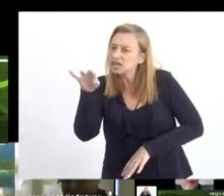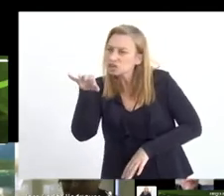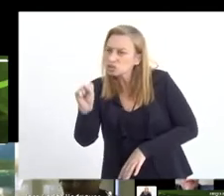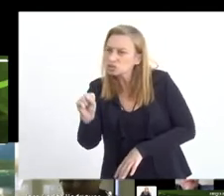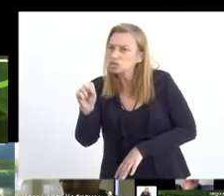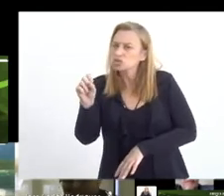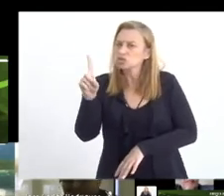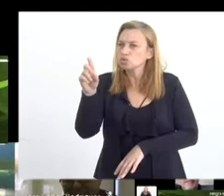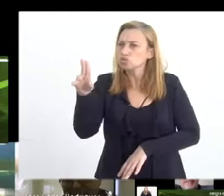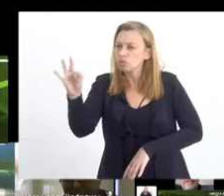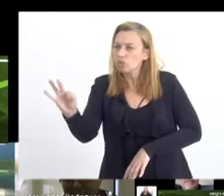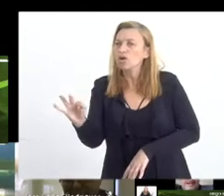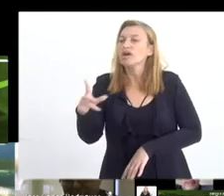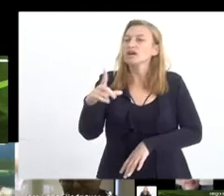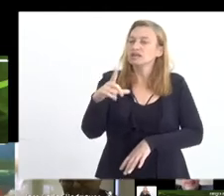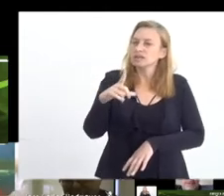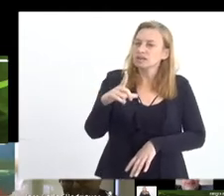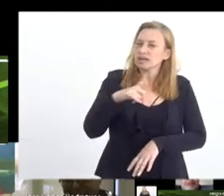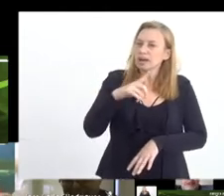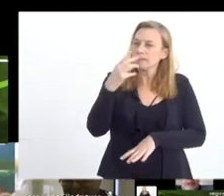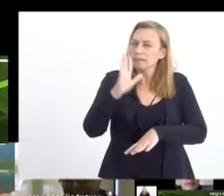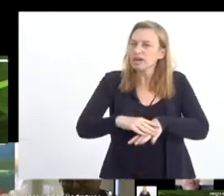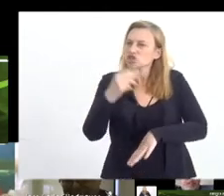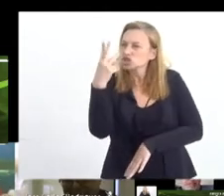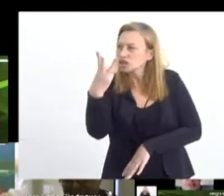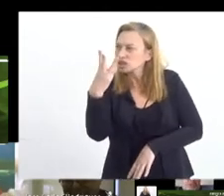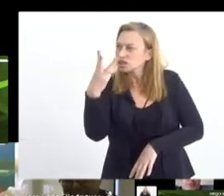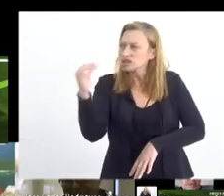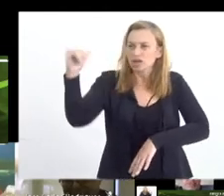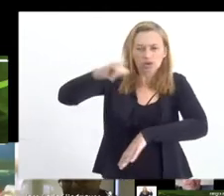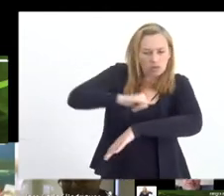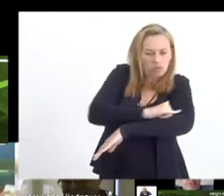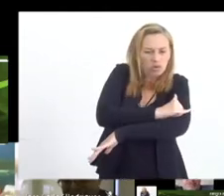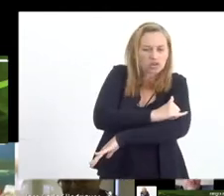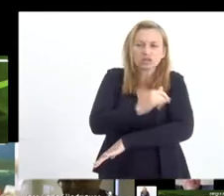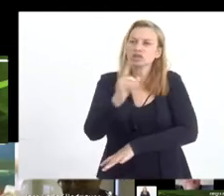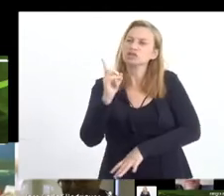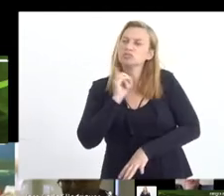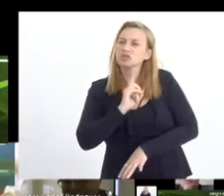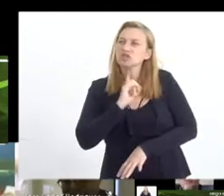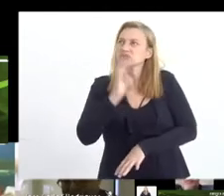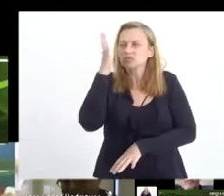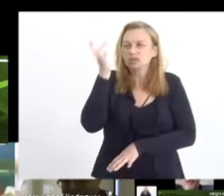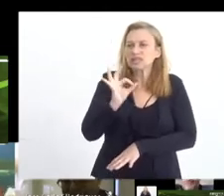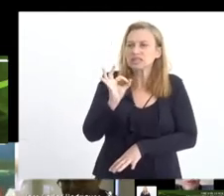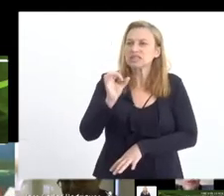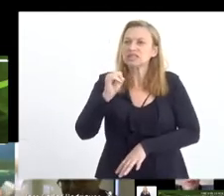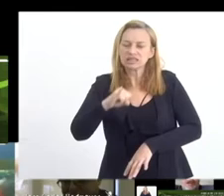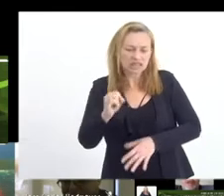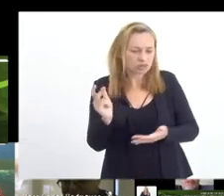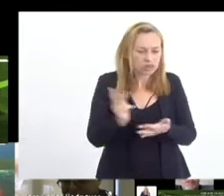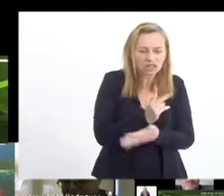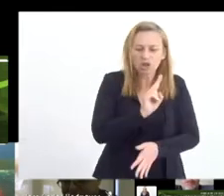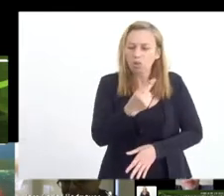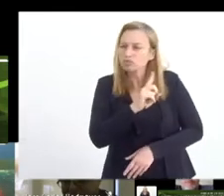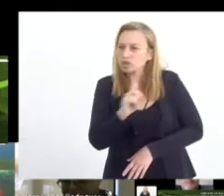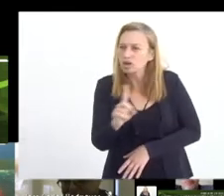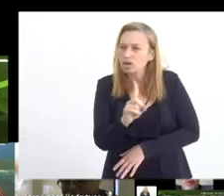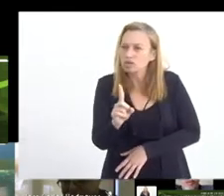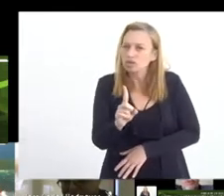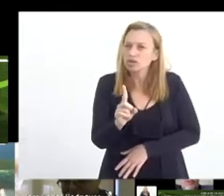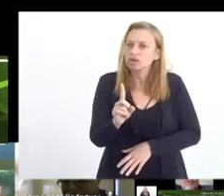que levar mais 3 aeroportos em Minas Gerais. Eu não sei se nas outras privatizações isso aconteceu, se isso aconteceu isso